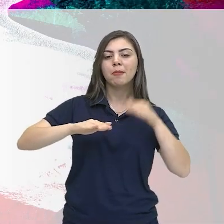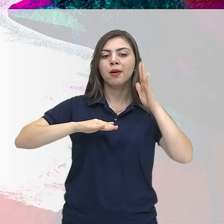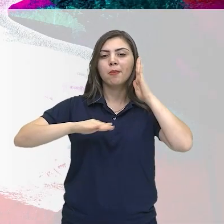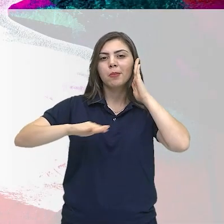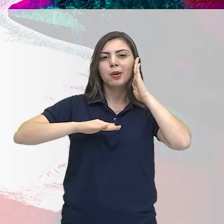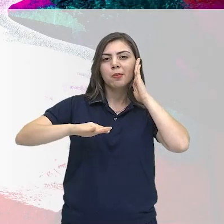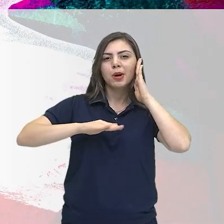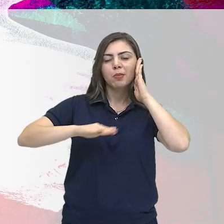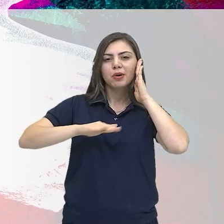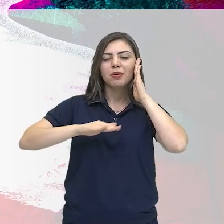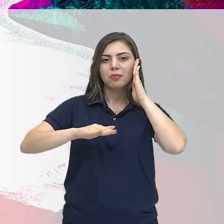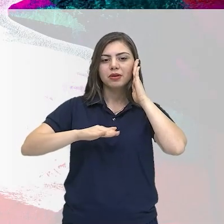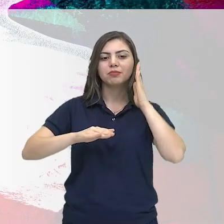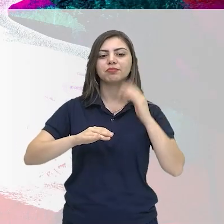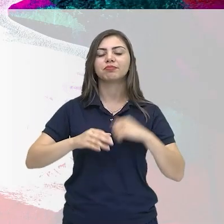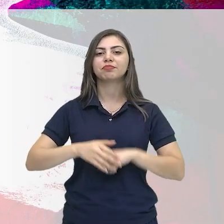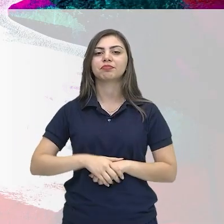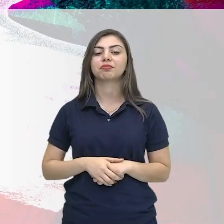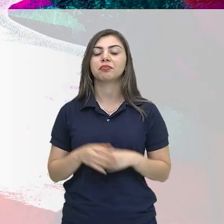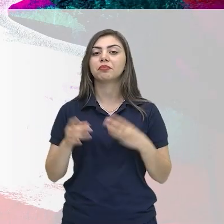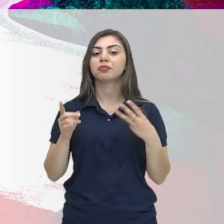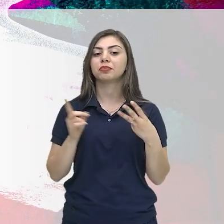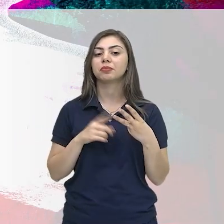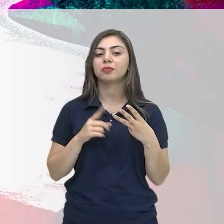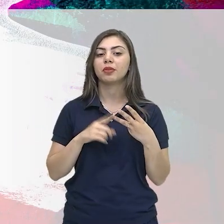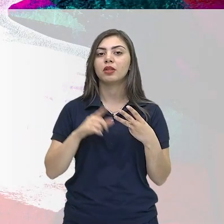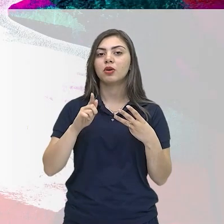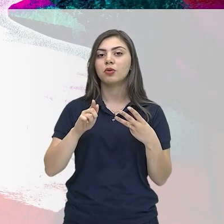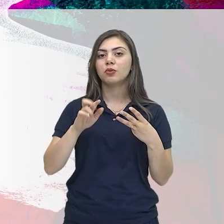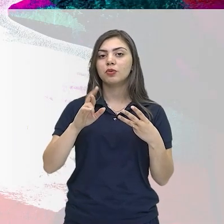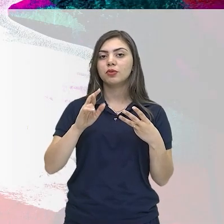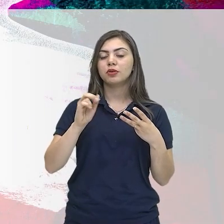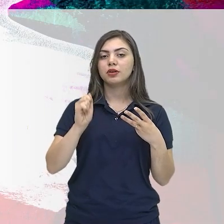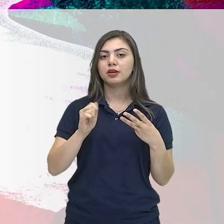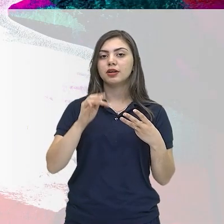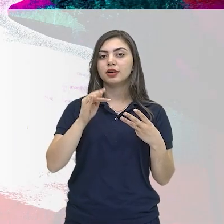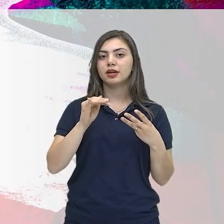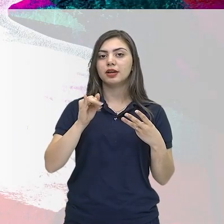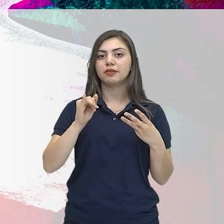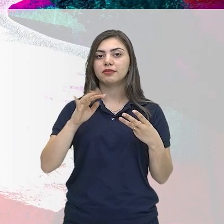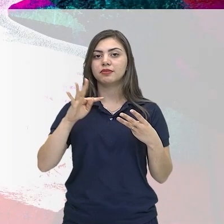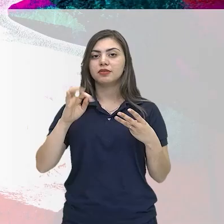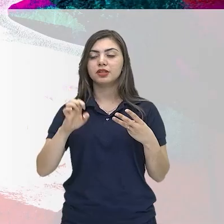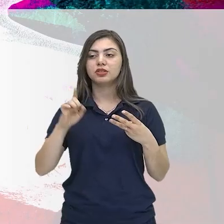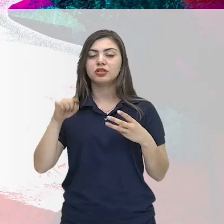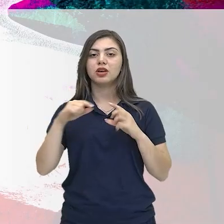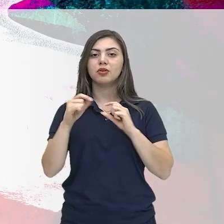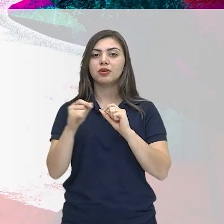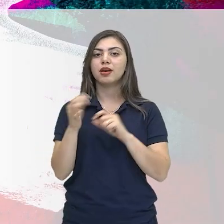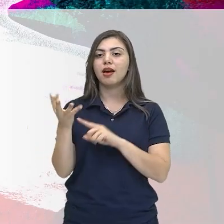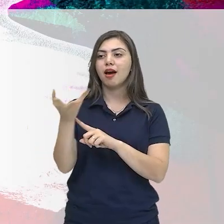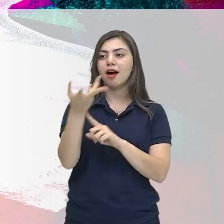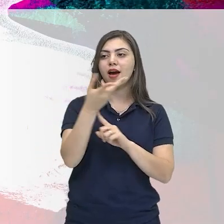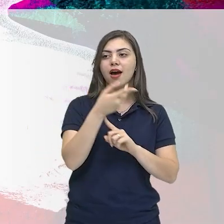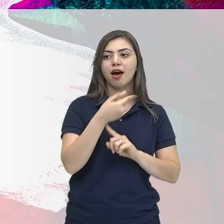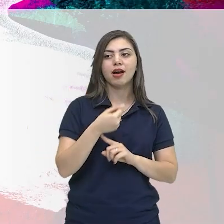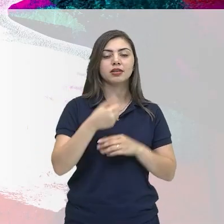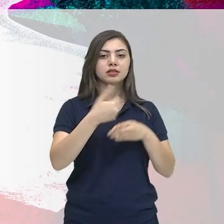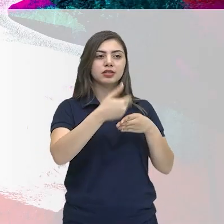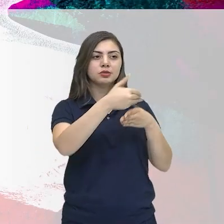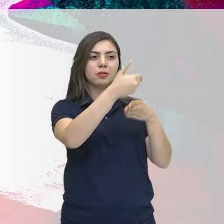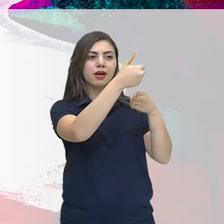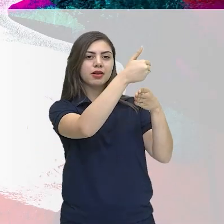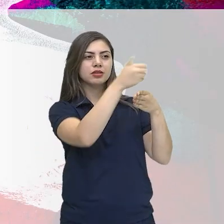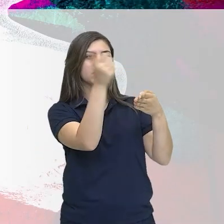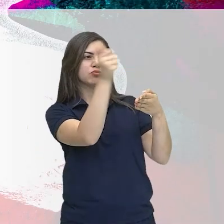batidas e bases. Temos o grafite, que é a arte visual, nos muros da cidade, que nem vocês estão olhando aí na